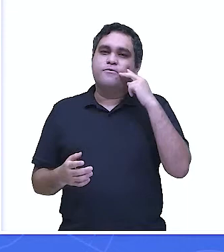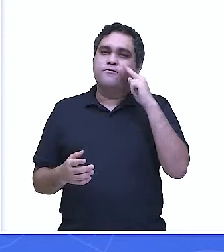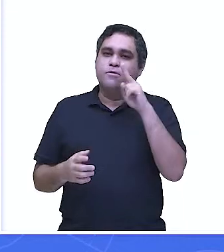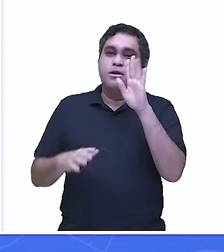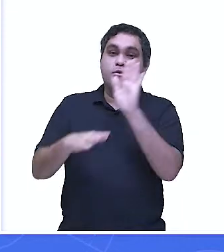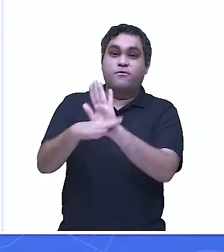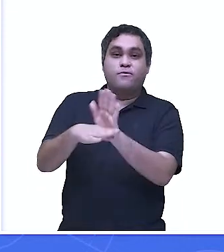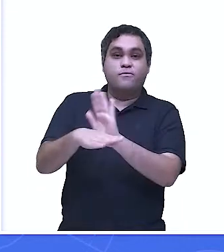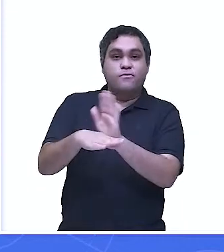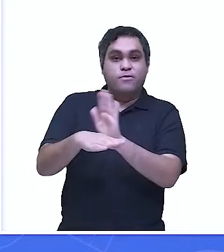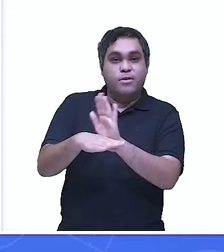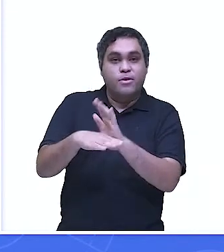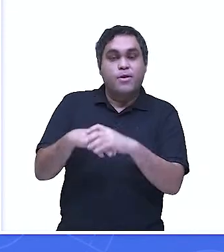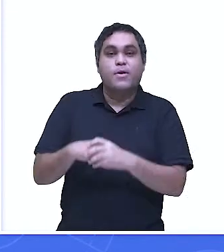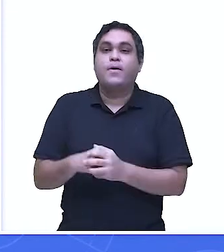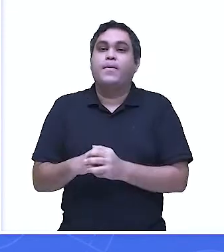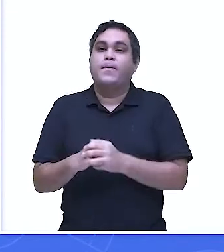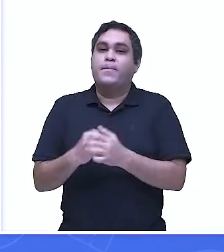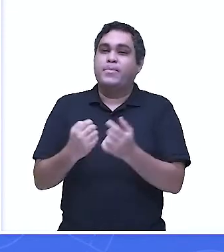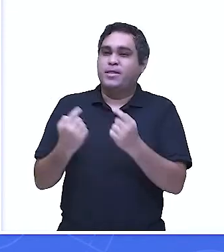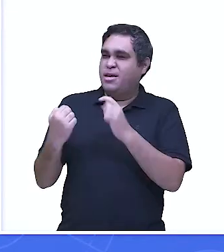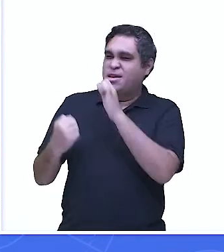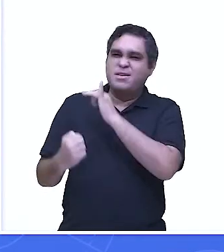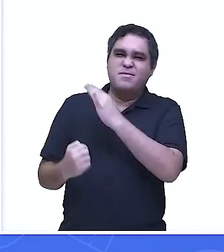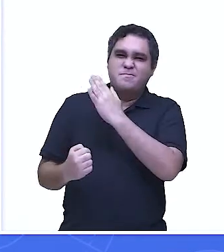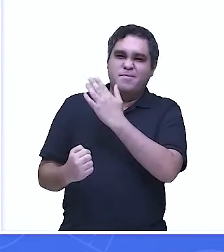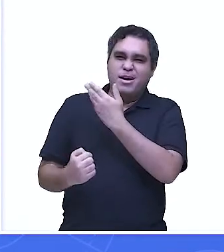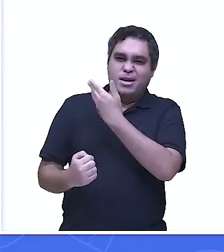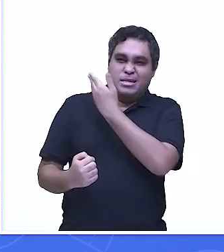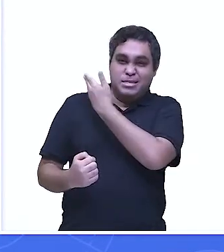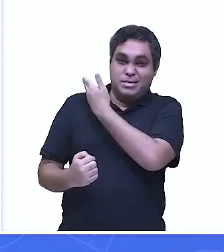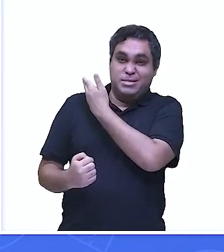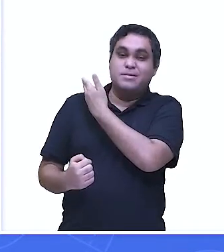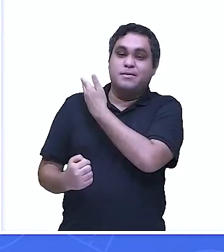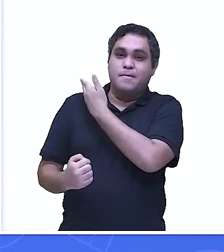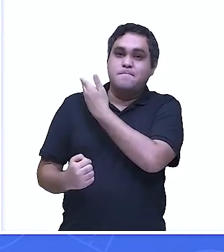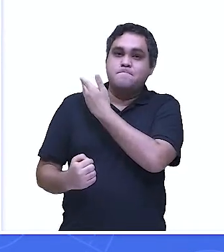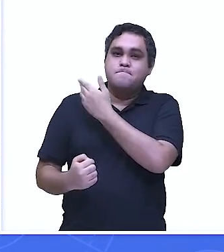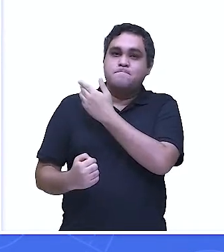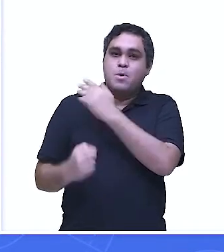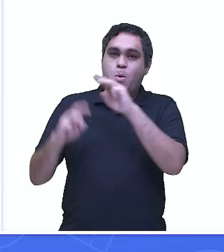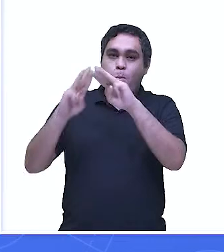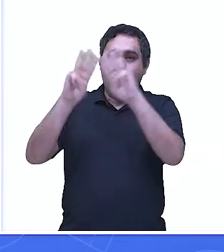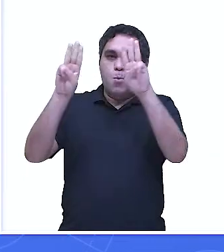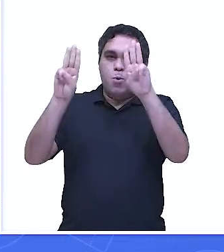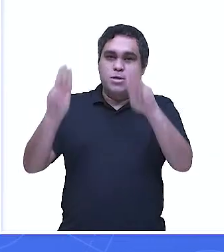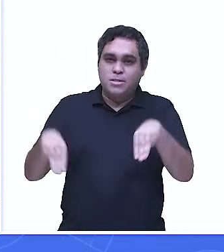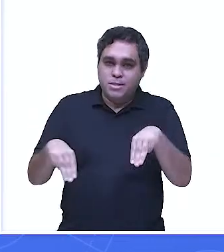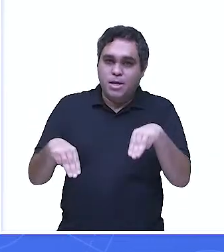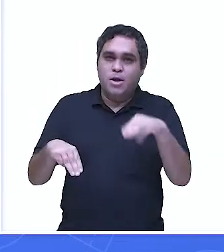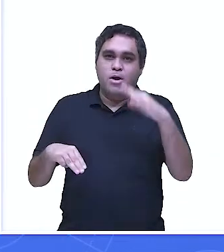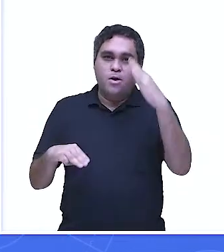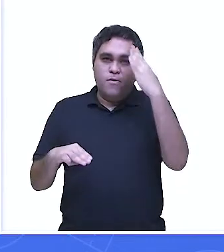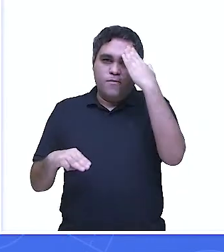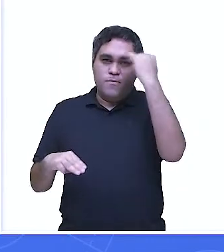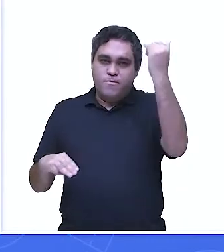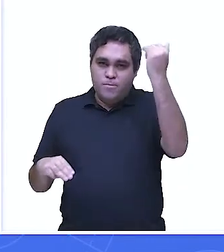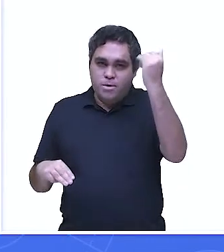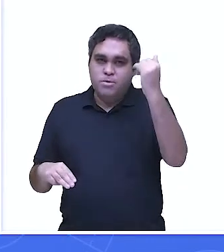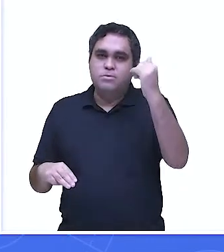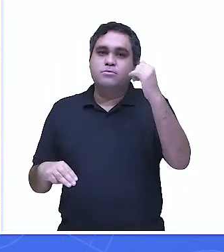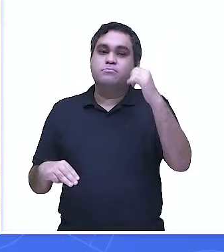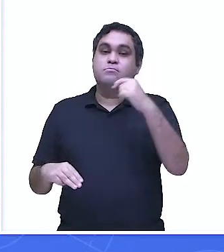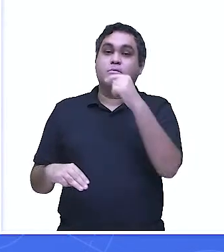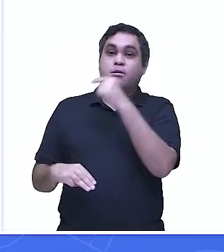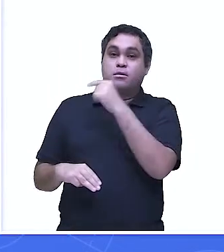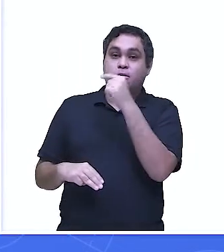aí, como Uma Noite no Museu, que é um filme que deixou esse museu bem famoso, que é um museu bem lindo,